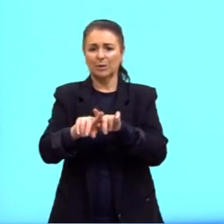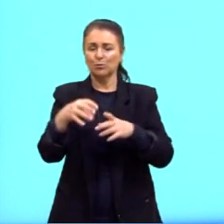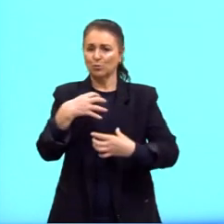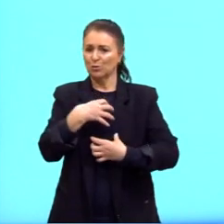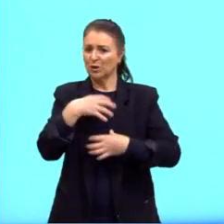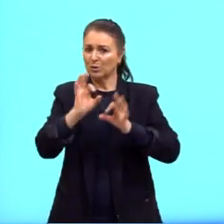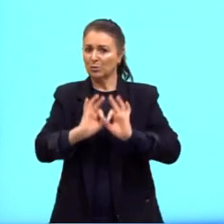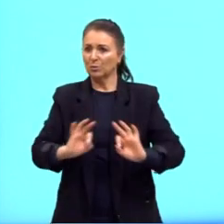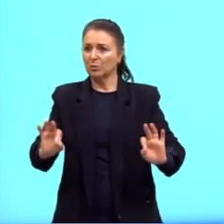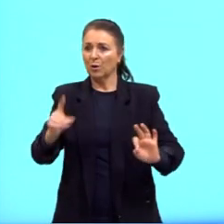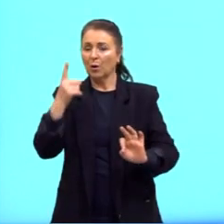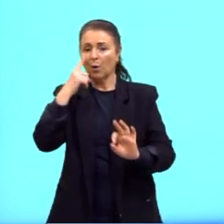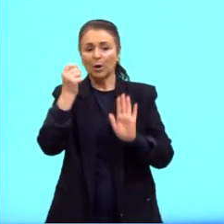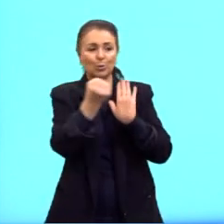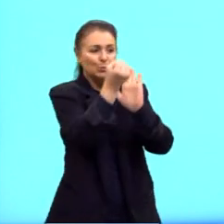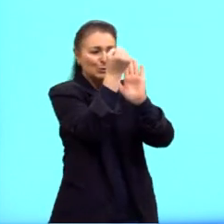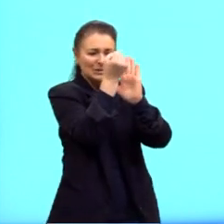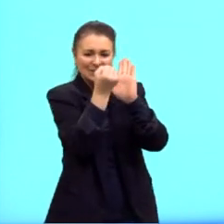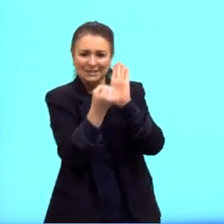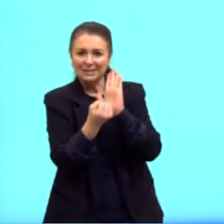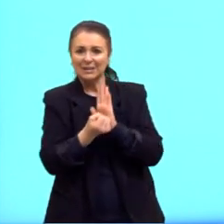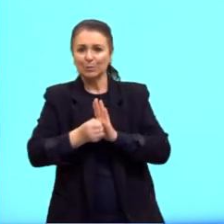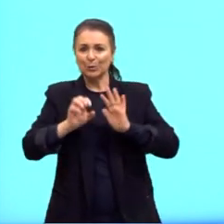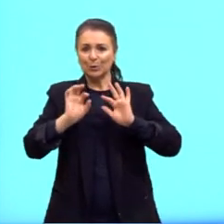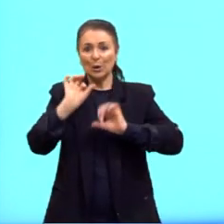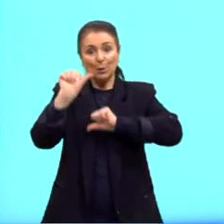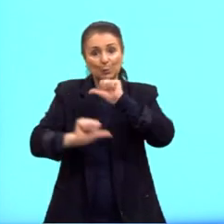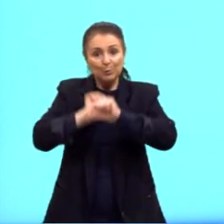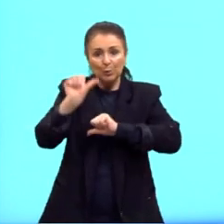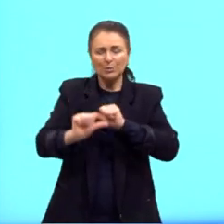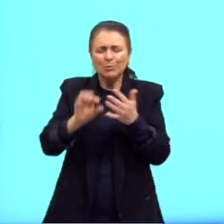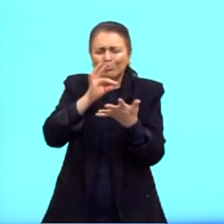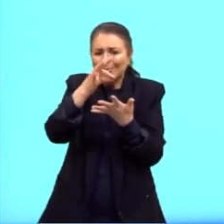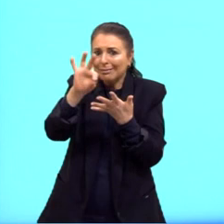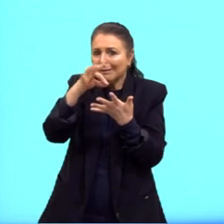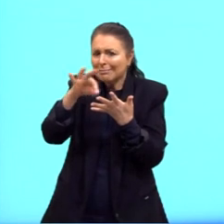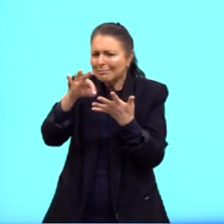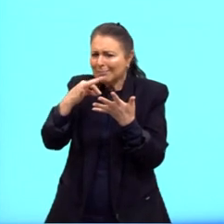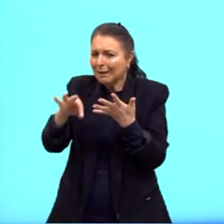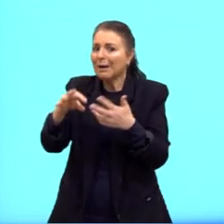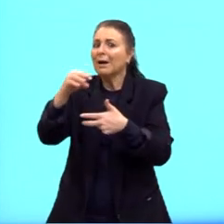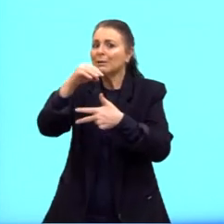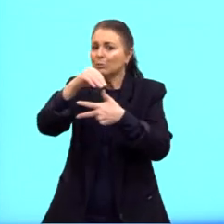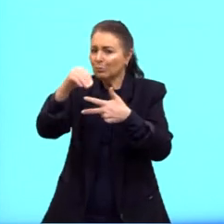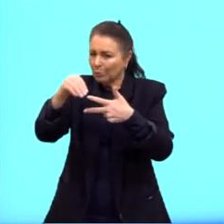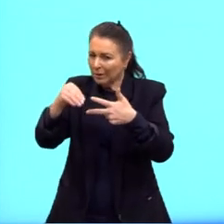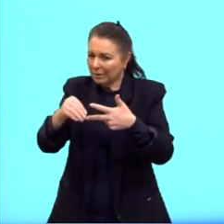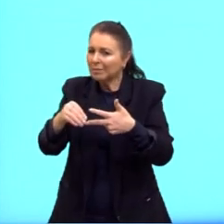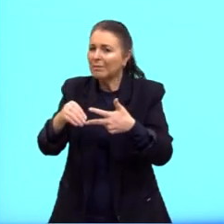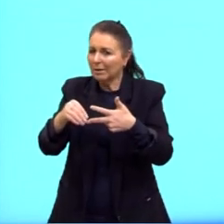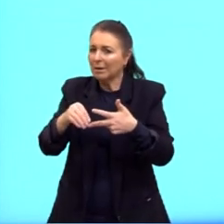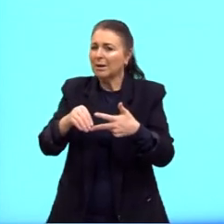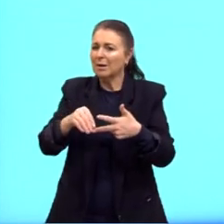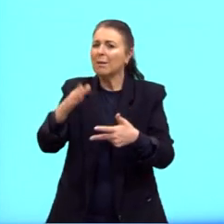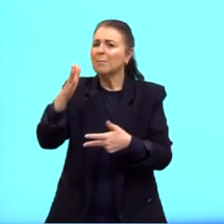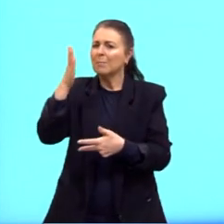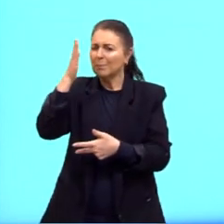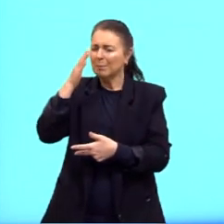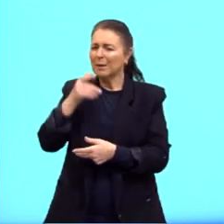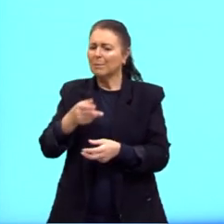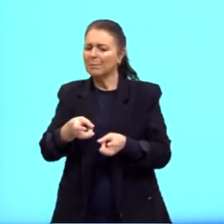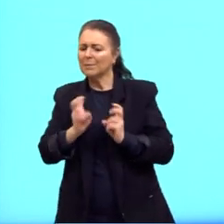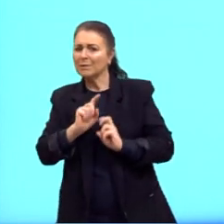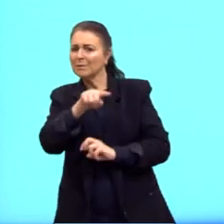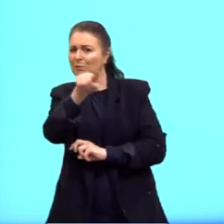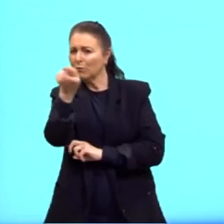vejam que até os símbolos mudam então é nos detalhes é que o Enem Ele vai tentar pegar vocês né